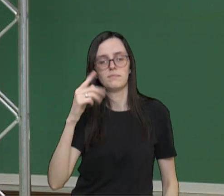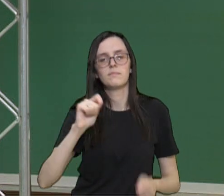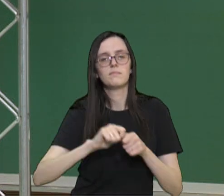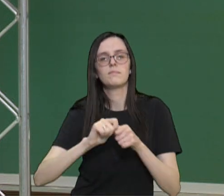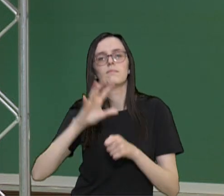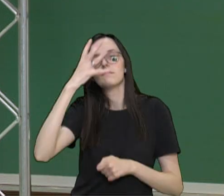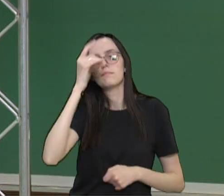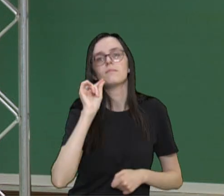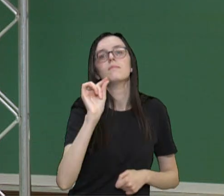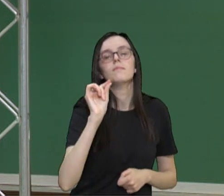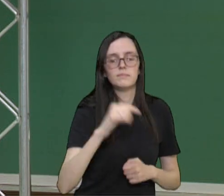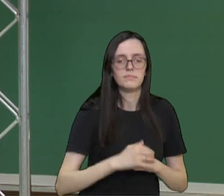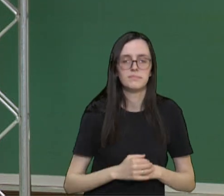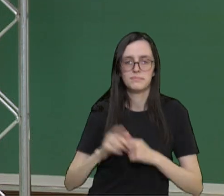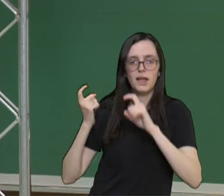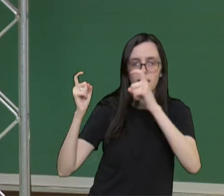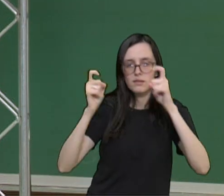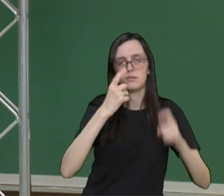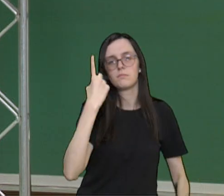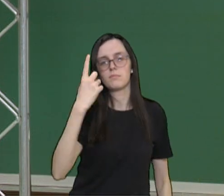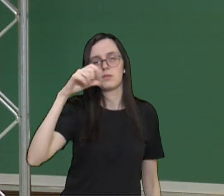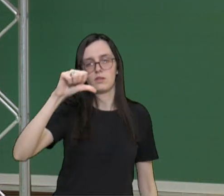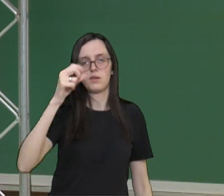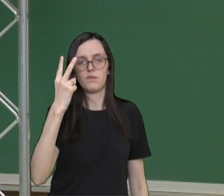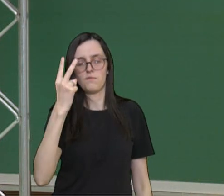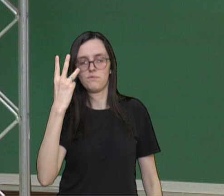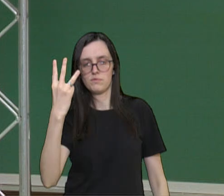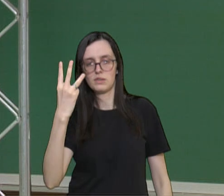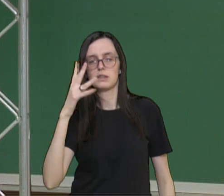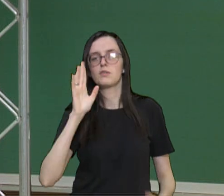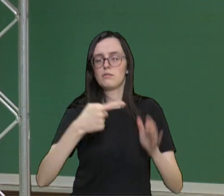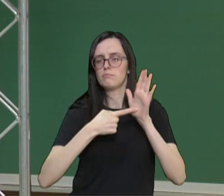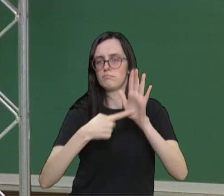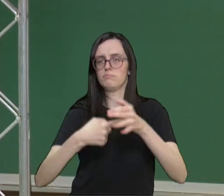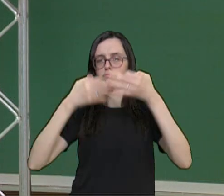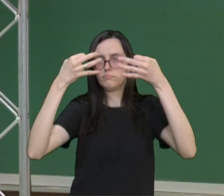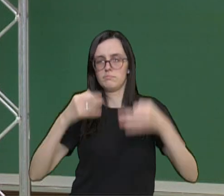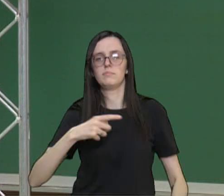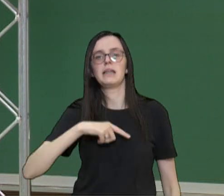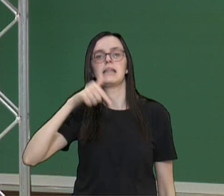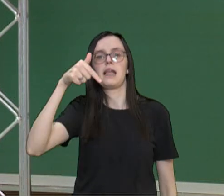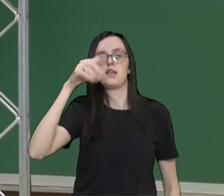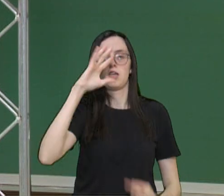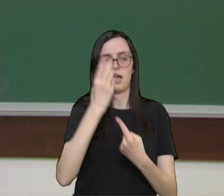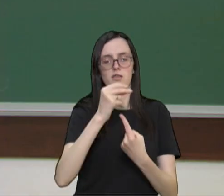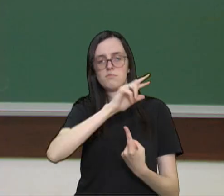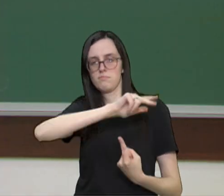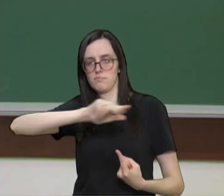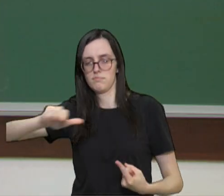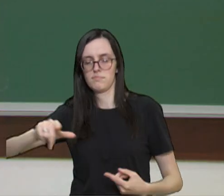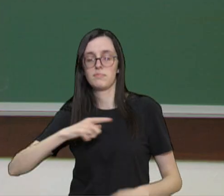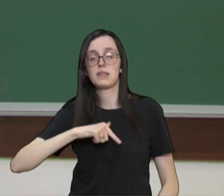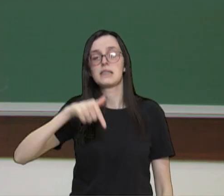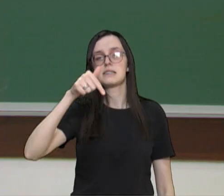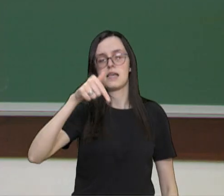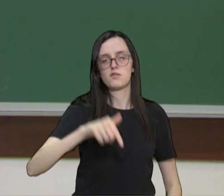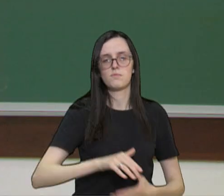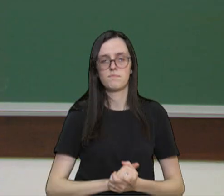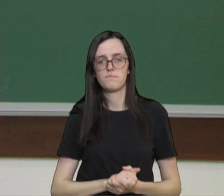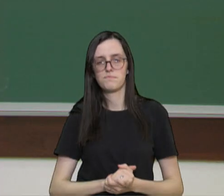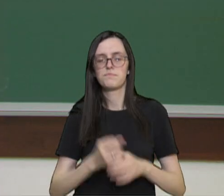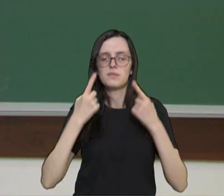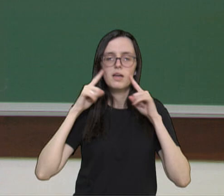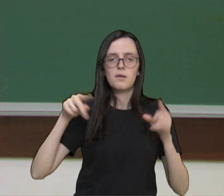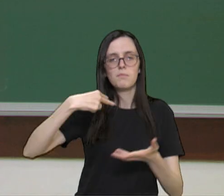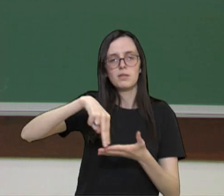em 1911 fizeram uma reunião e em 1923 estipularam 7 artes. 7 artes. A